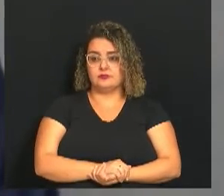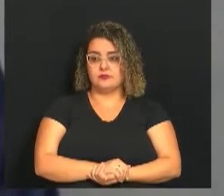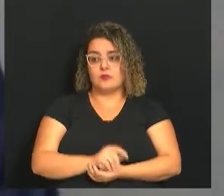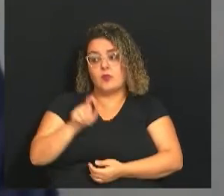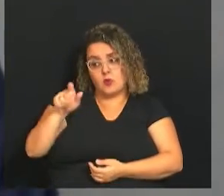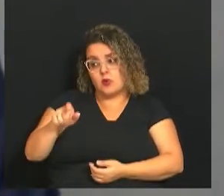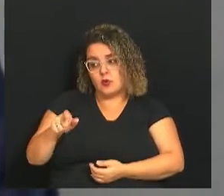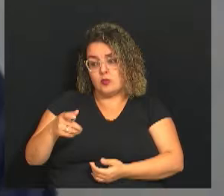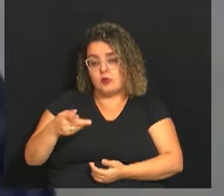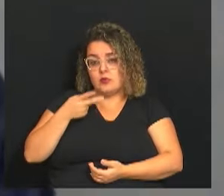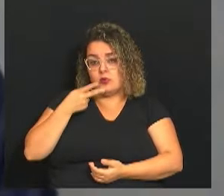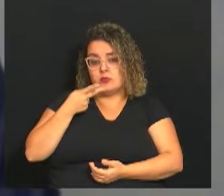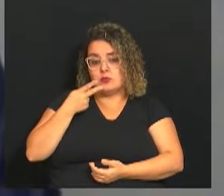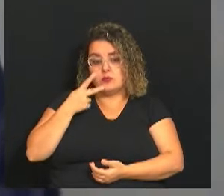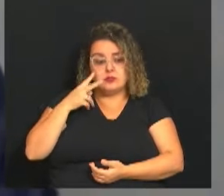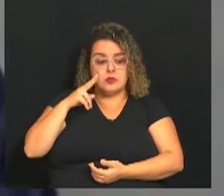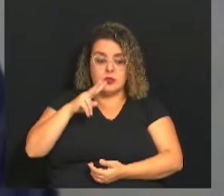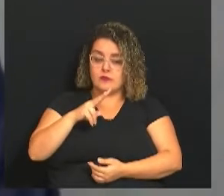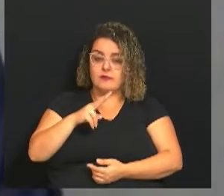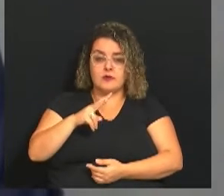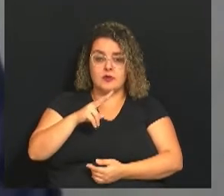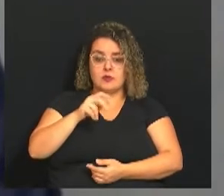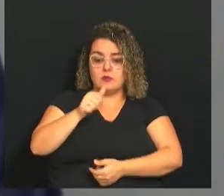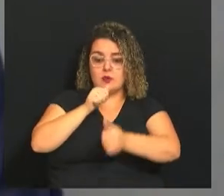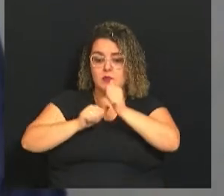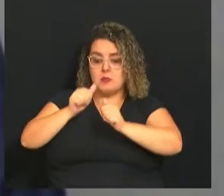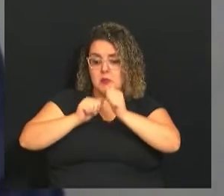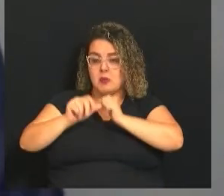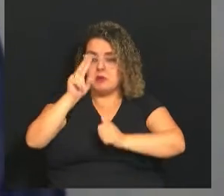viu o alcoolismo como uma doença